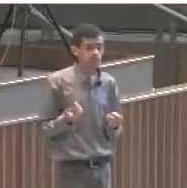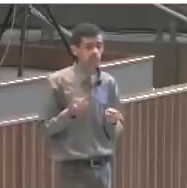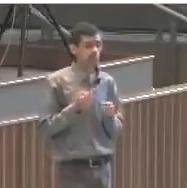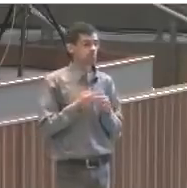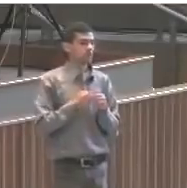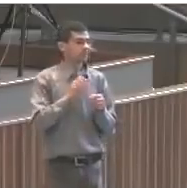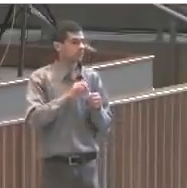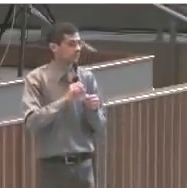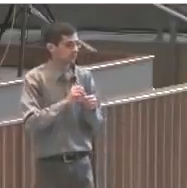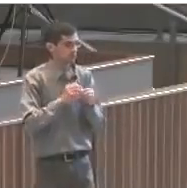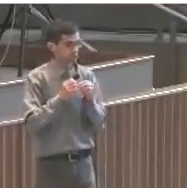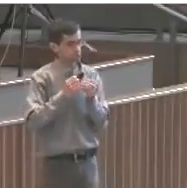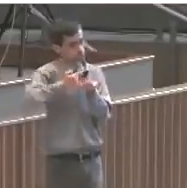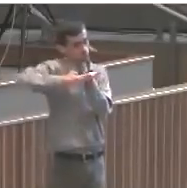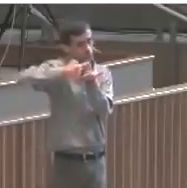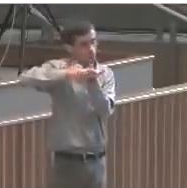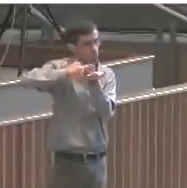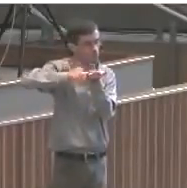acordo